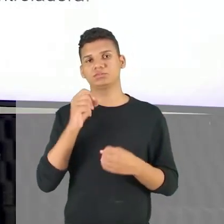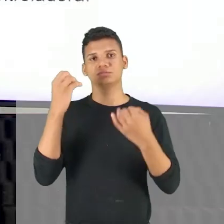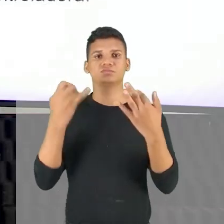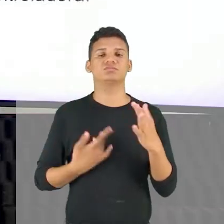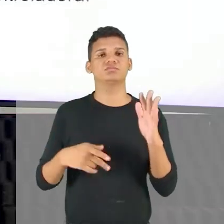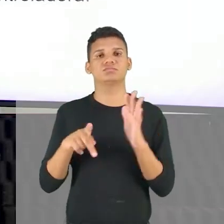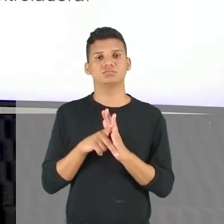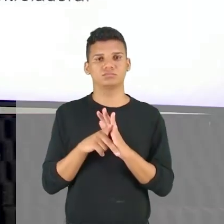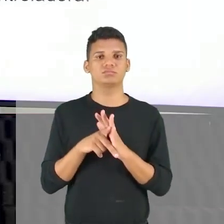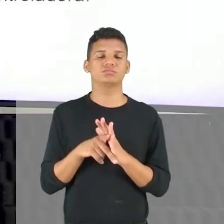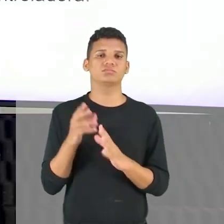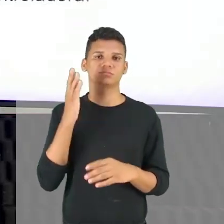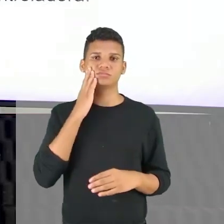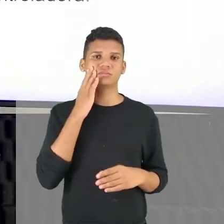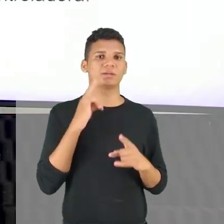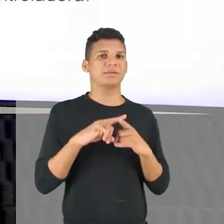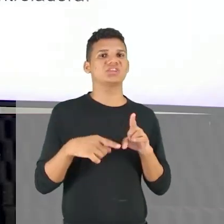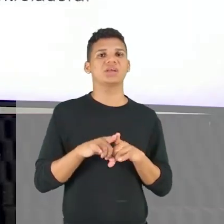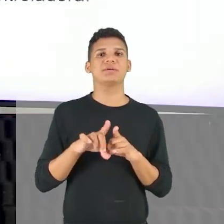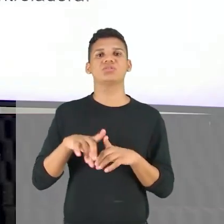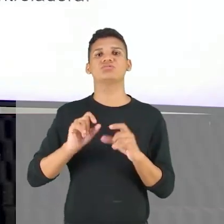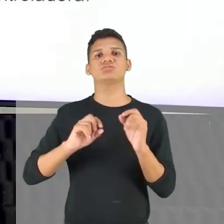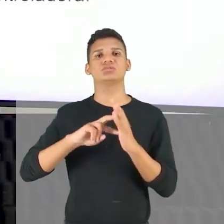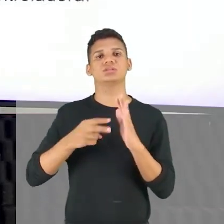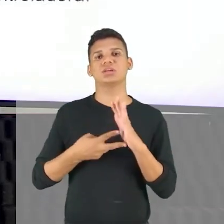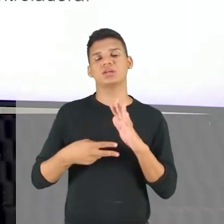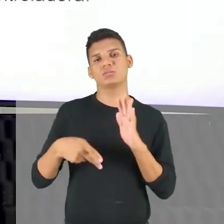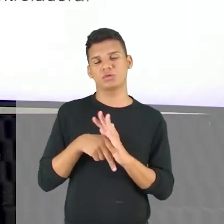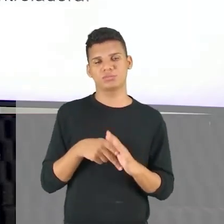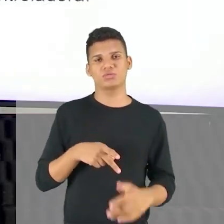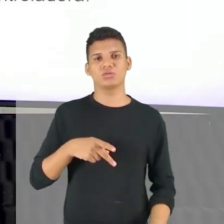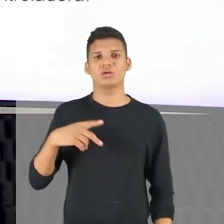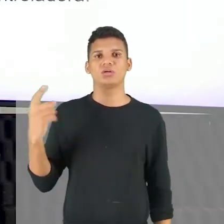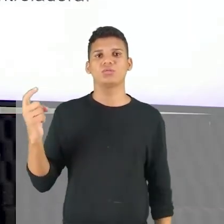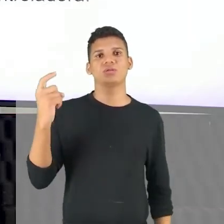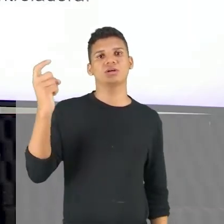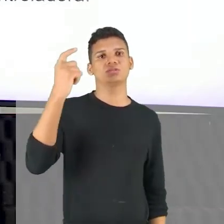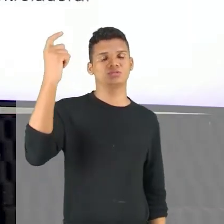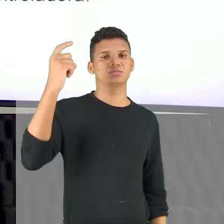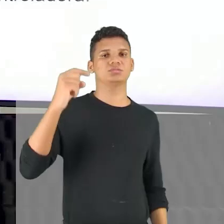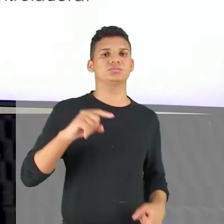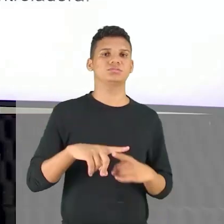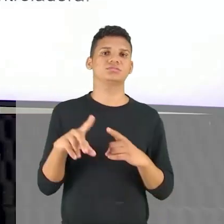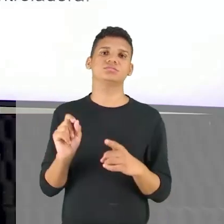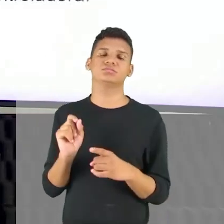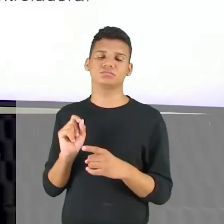amadurecimento, né? Fala que os adultos, e ele não inclui nesse caso,